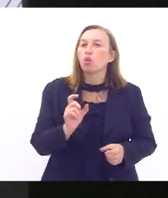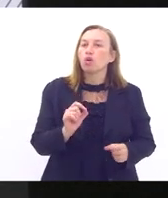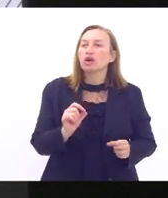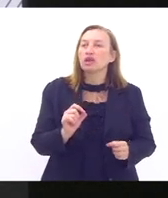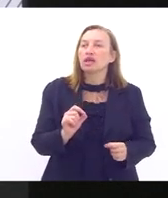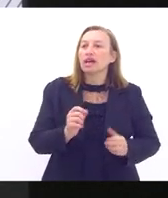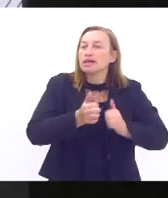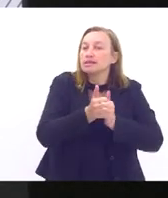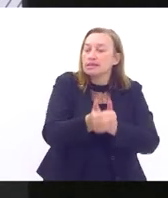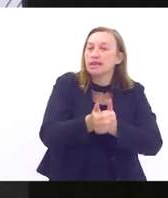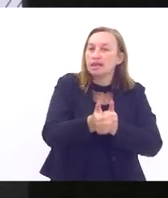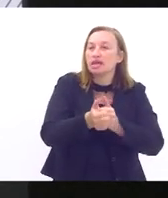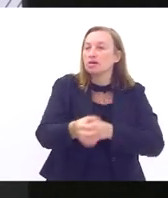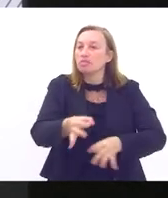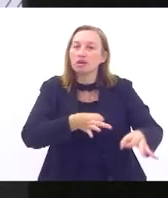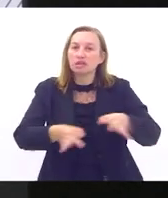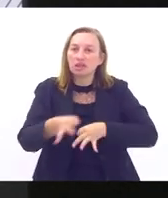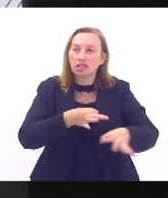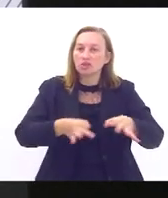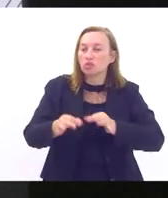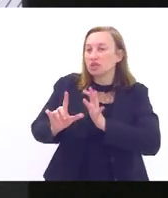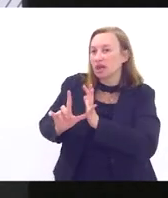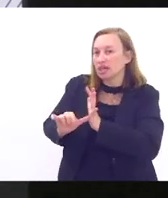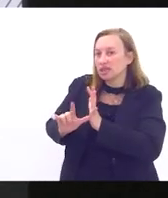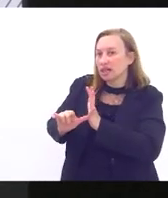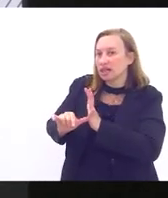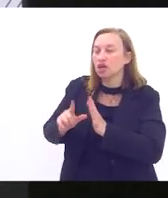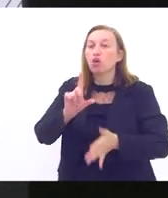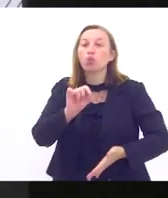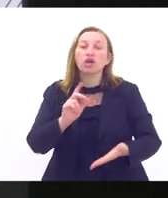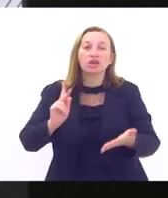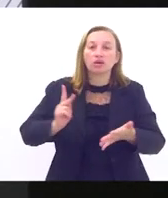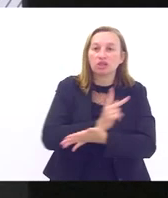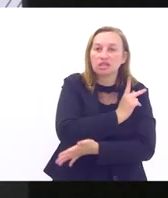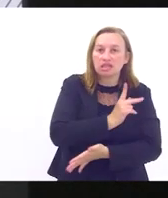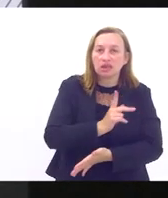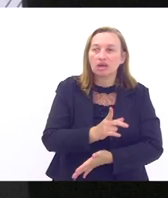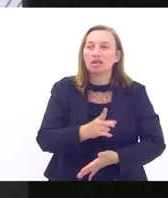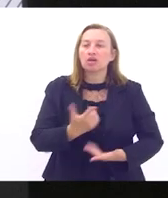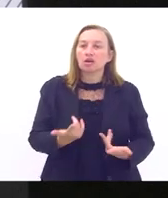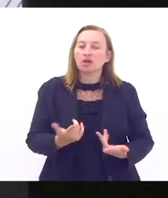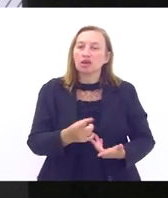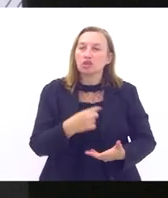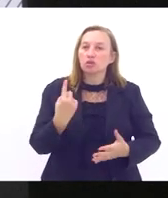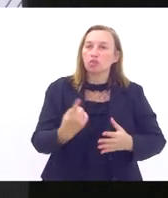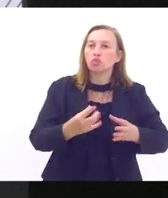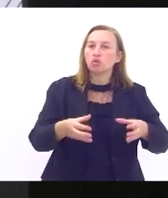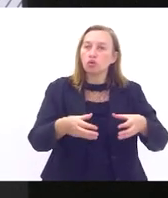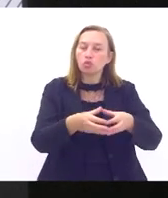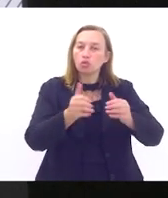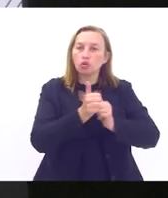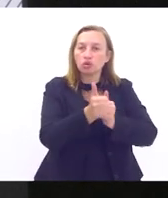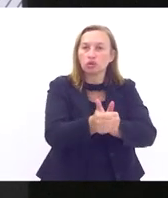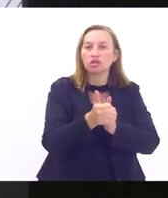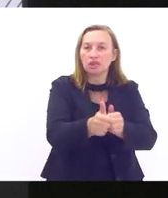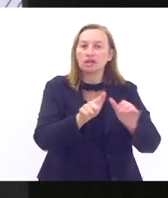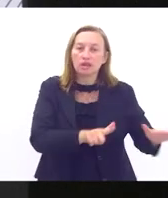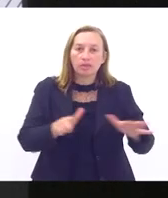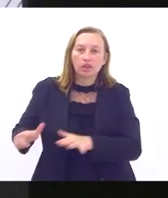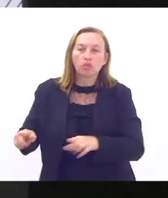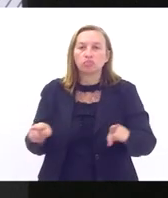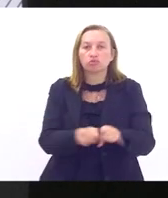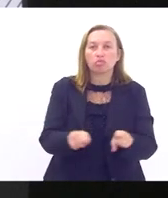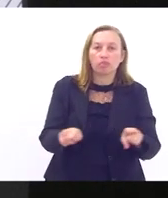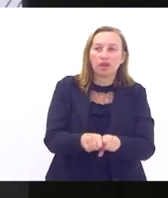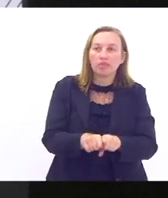o que está seguindo o planejamento, o que está em atraso, o que está acontecendo, para que a gente leva um grupo condutor semanal também,